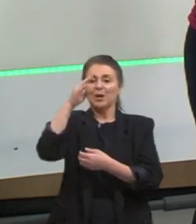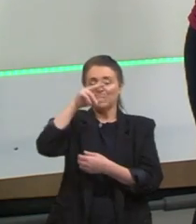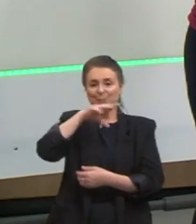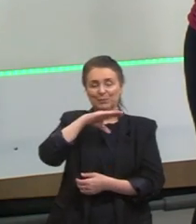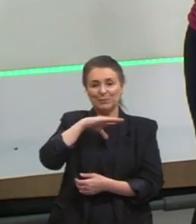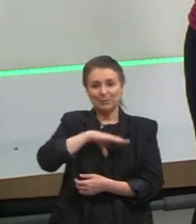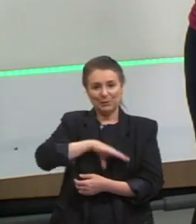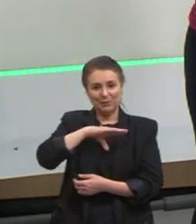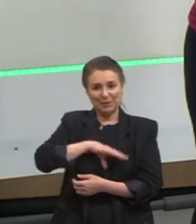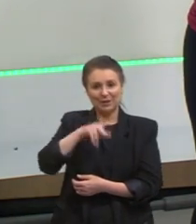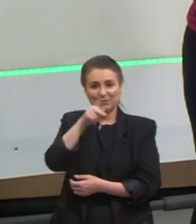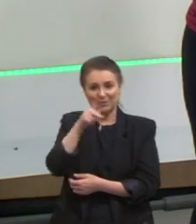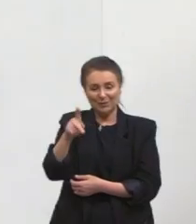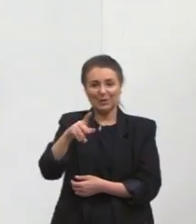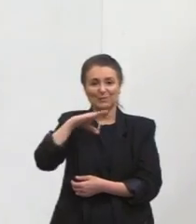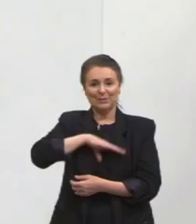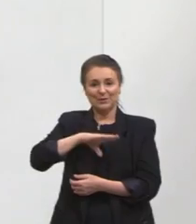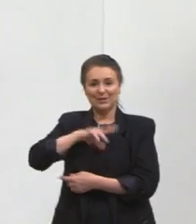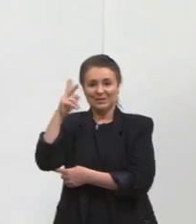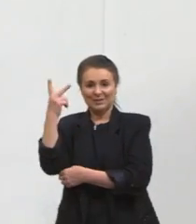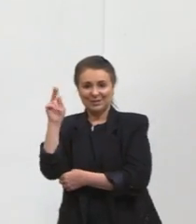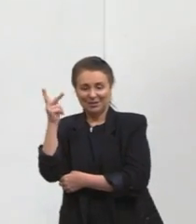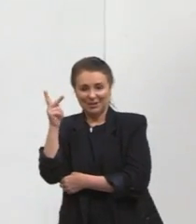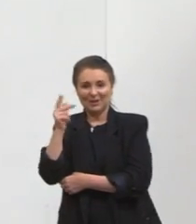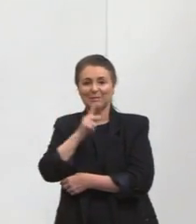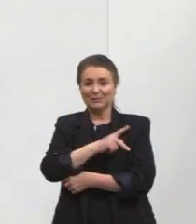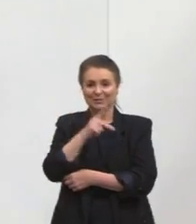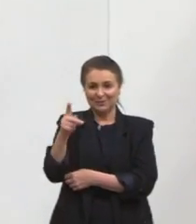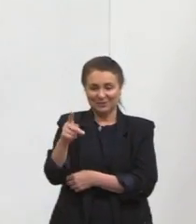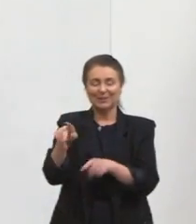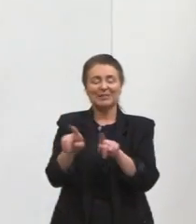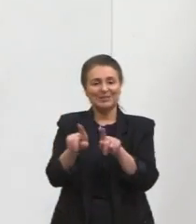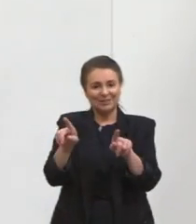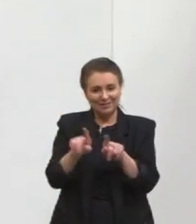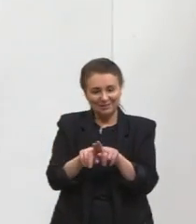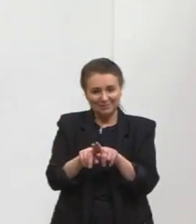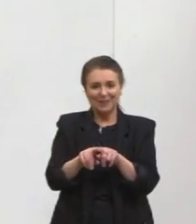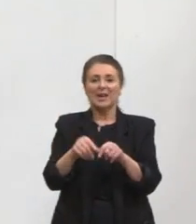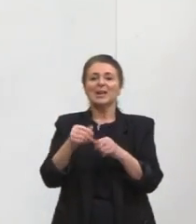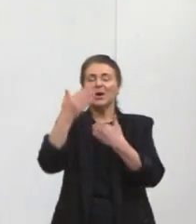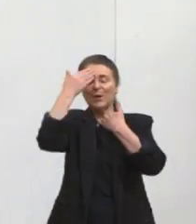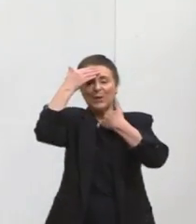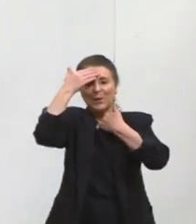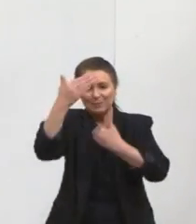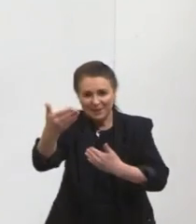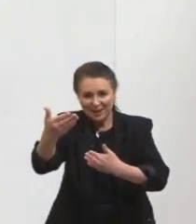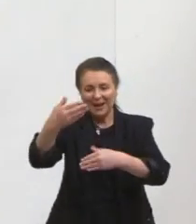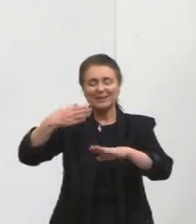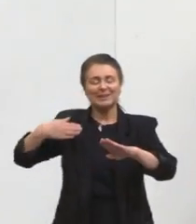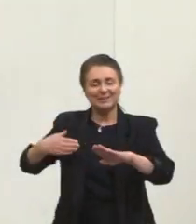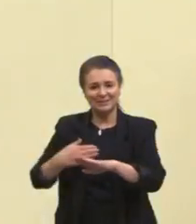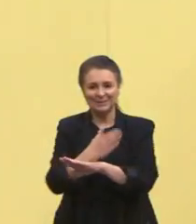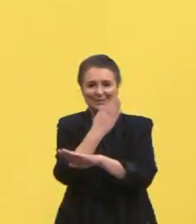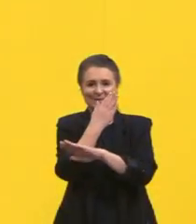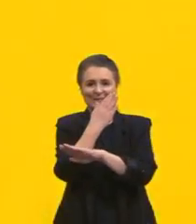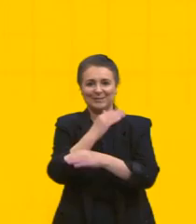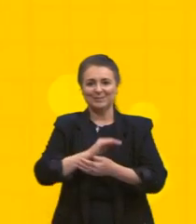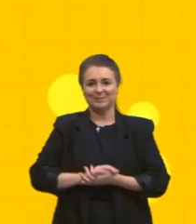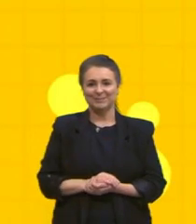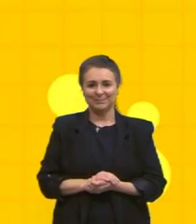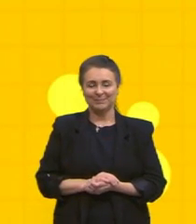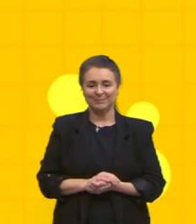obrigado a vocês que nos assistiram também muito obrigado pessoal continuem ligados aí na nossa aula e partiu passar